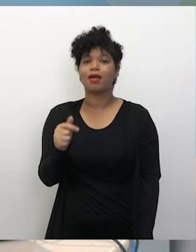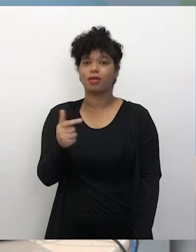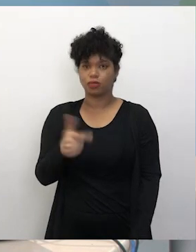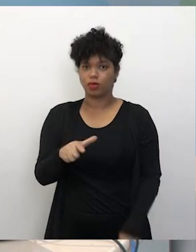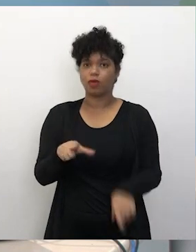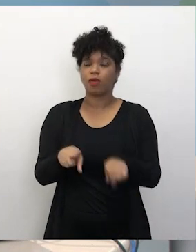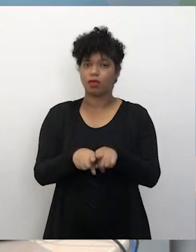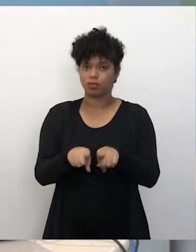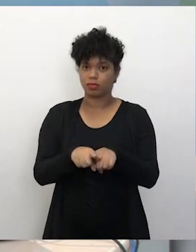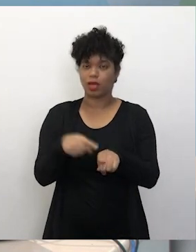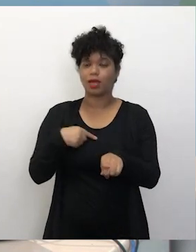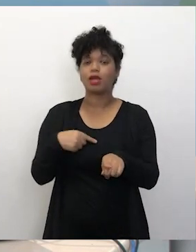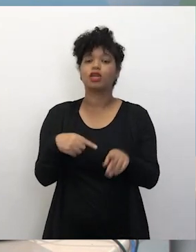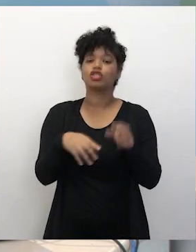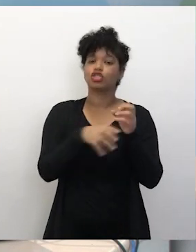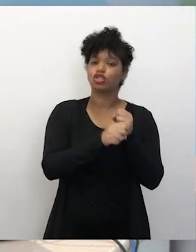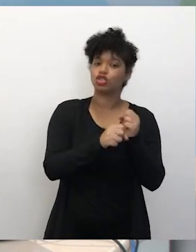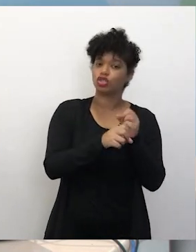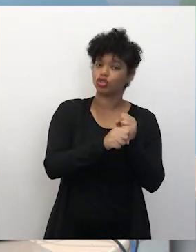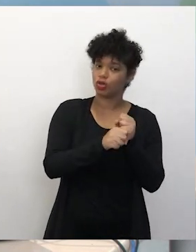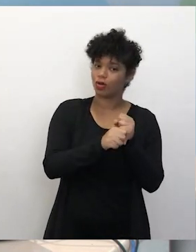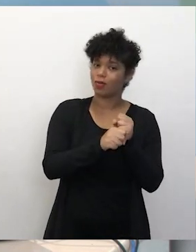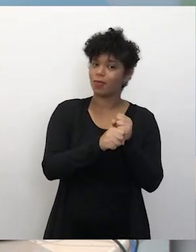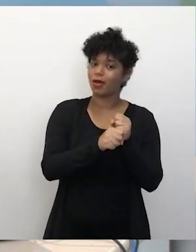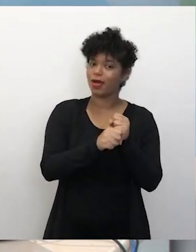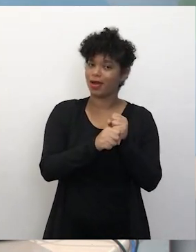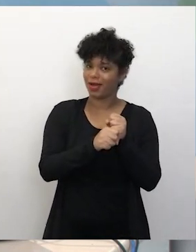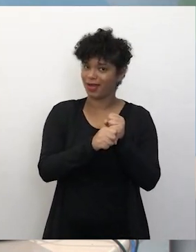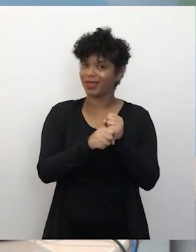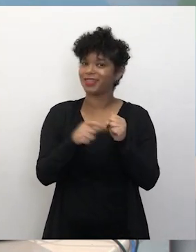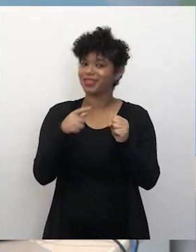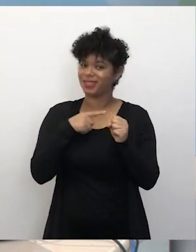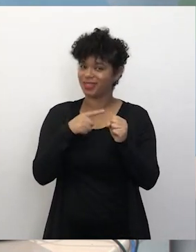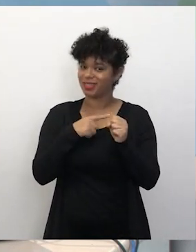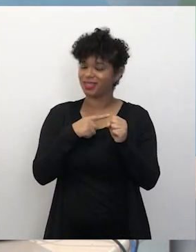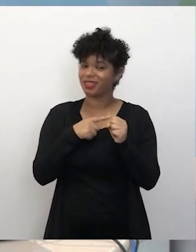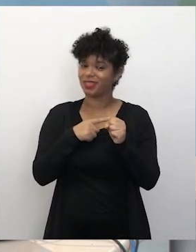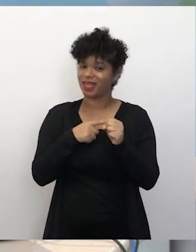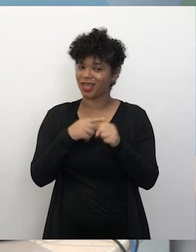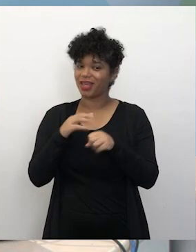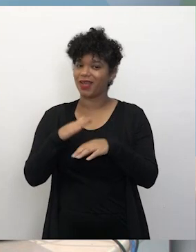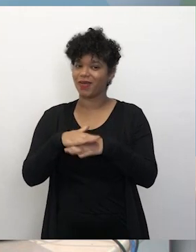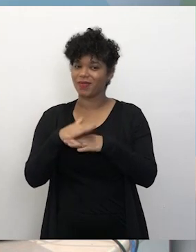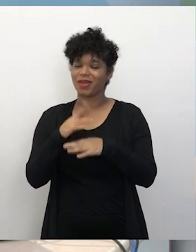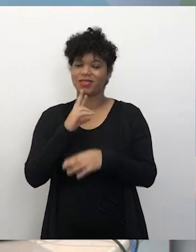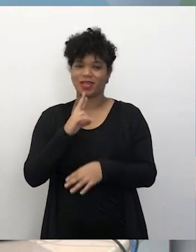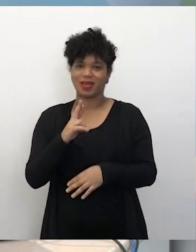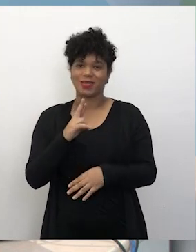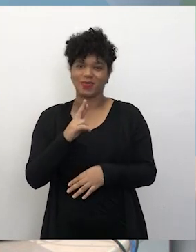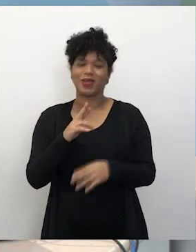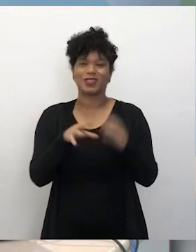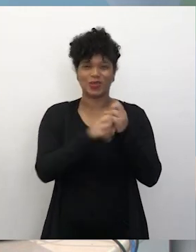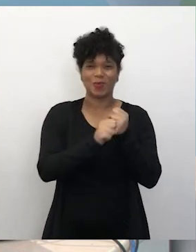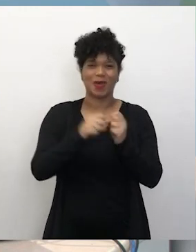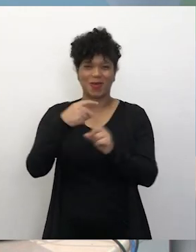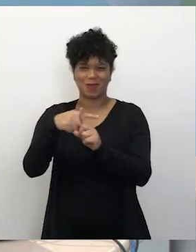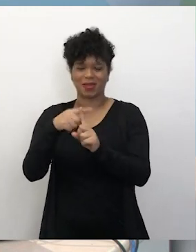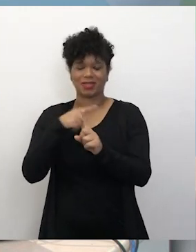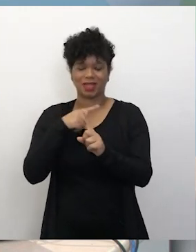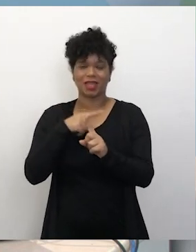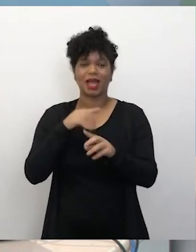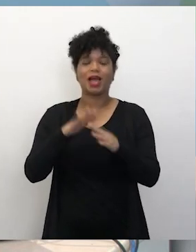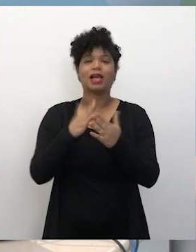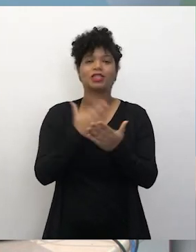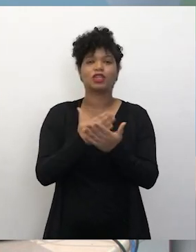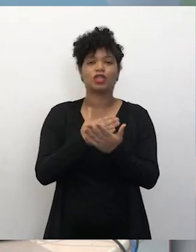gente que falou somar e multiplicar aqui. Temos que pensar nessa. Repetir e subtrair na Escola Balneário